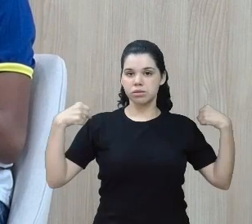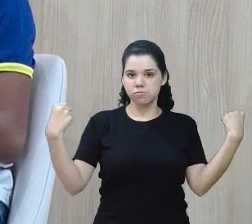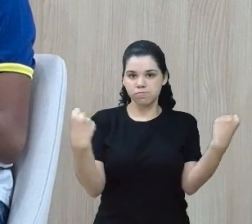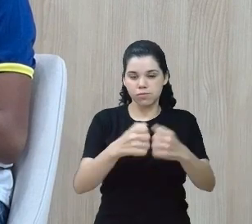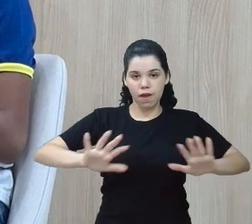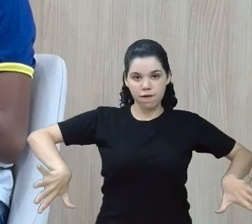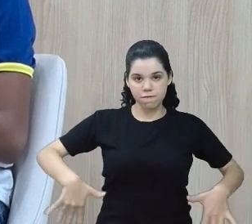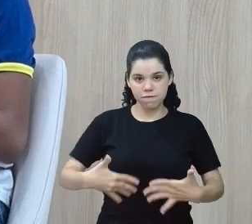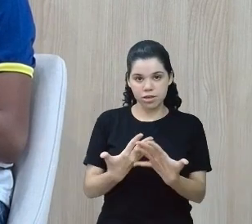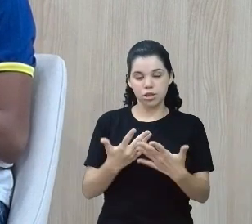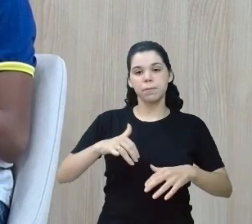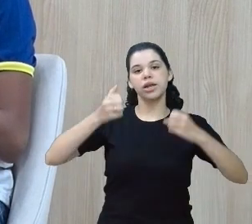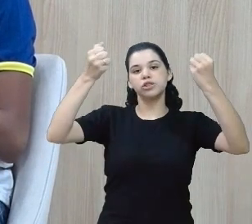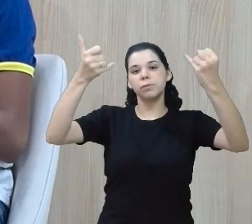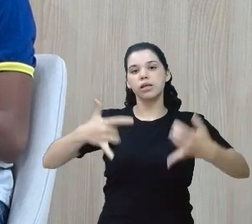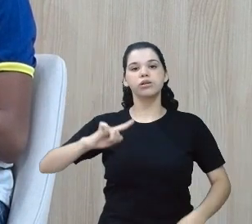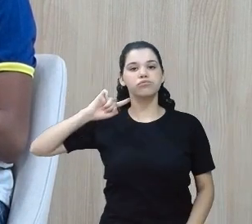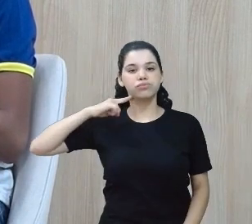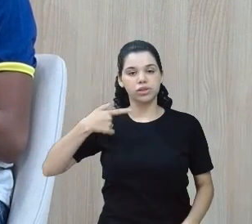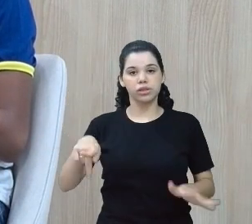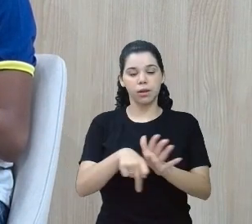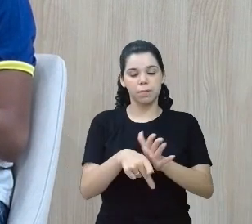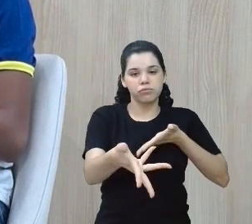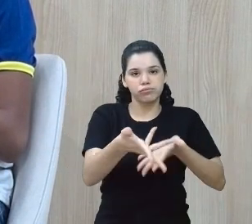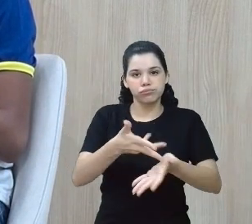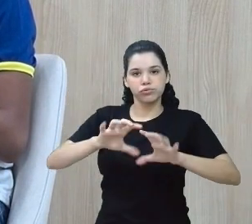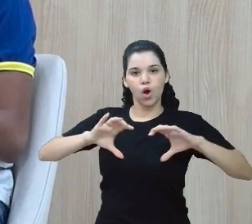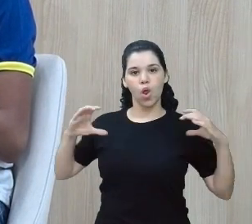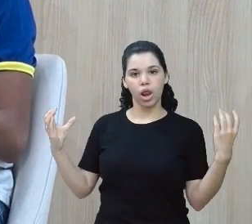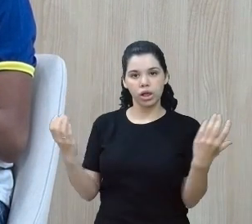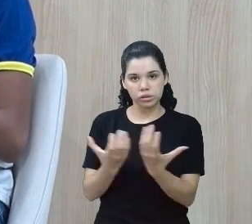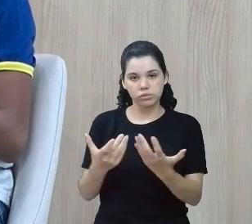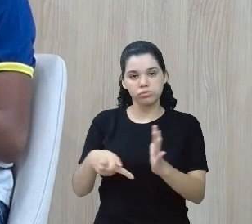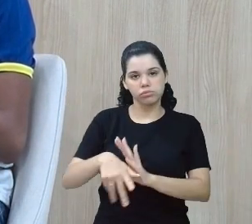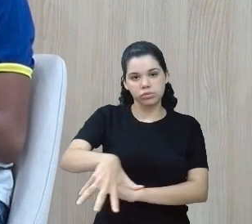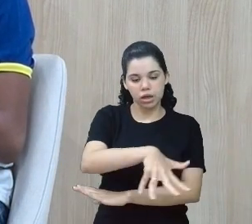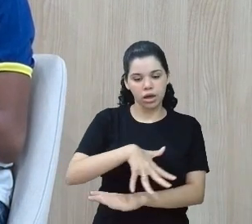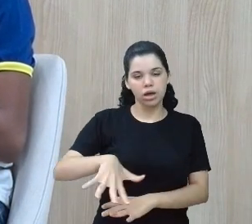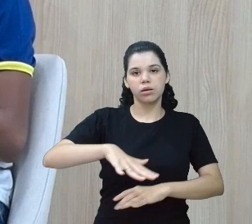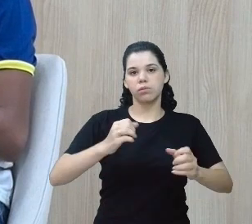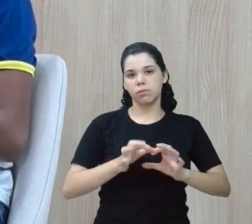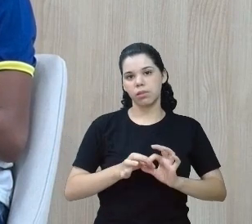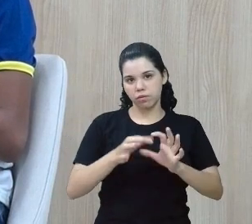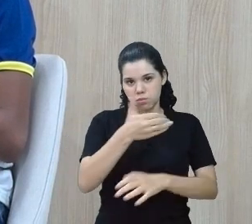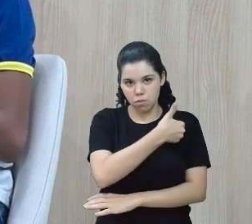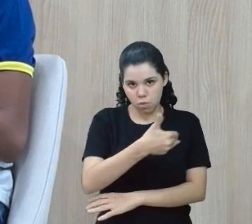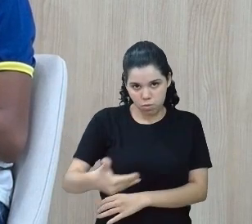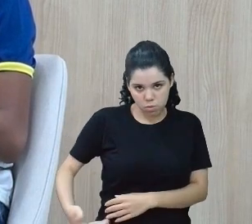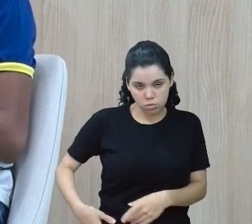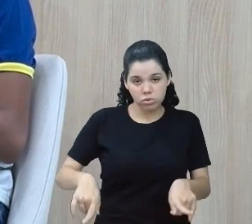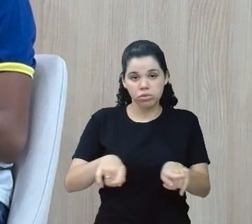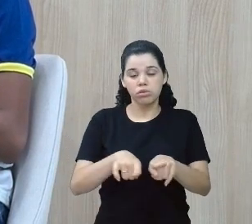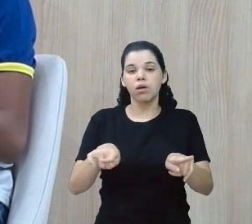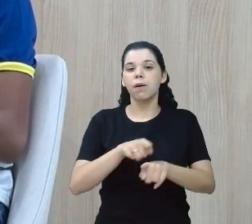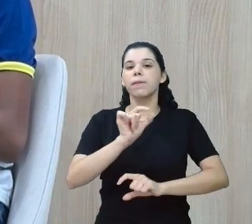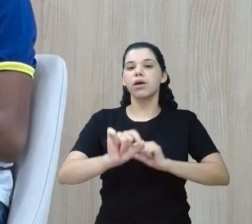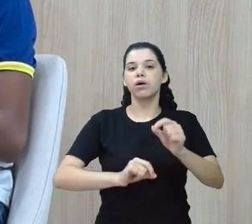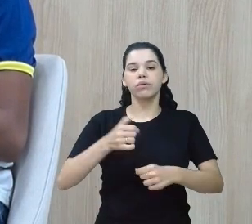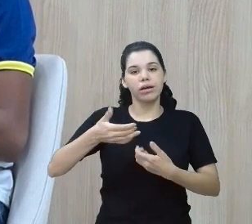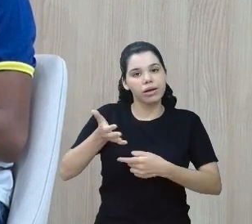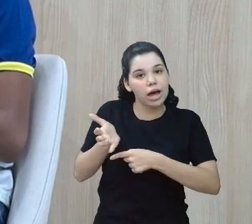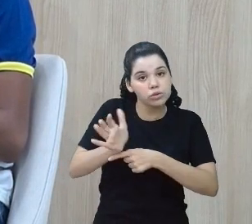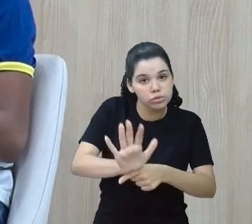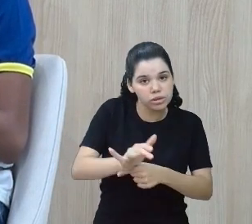geral sobre resíduos sólidos e ações coletivas de limpeza em espaços públicos, favorecer e contribuir para a